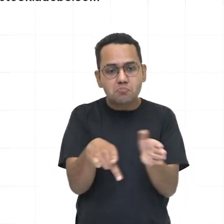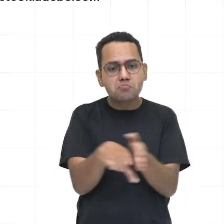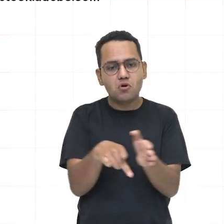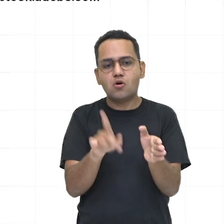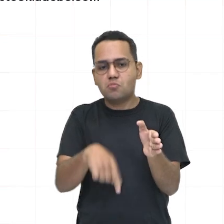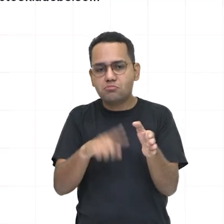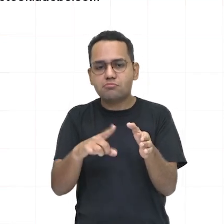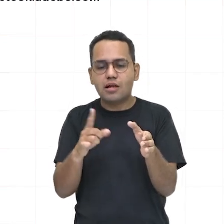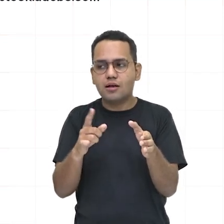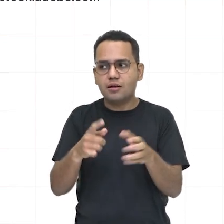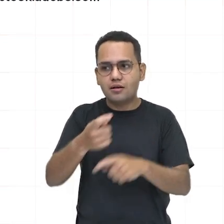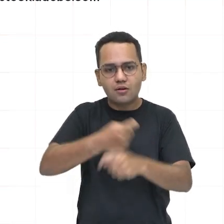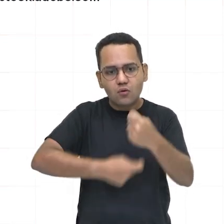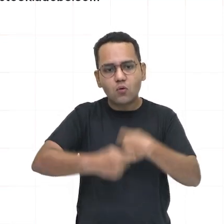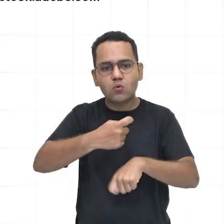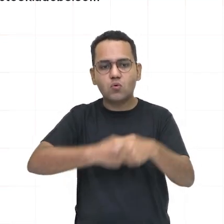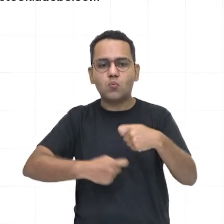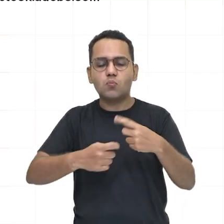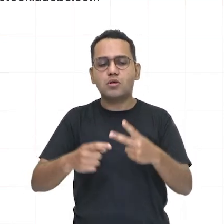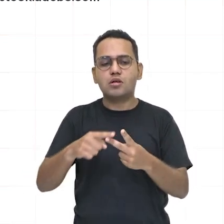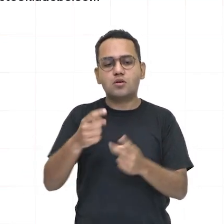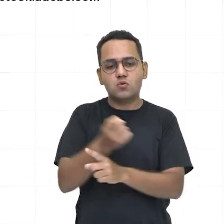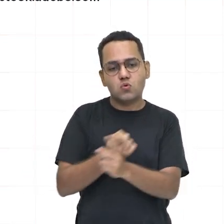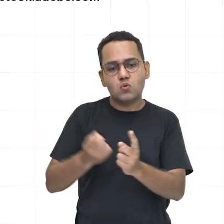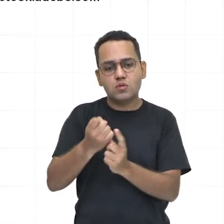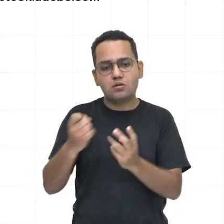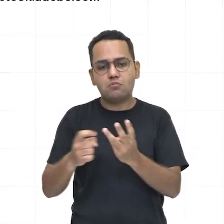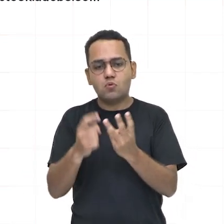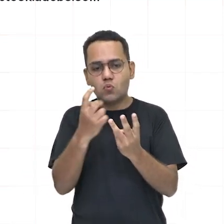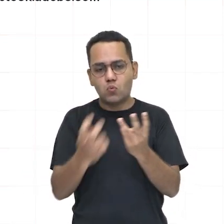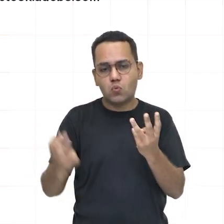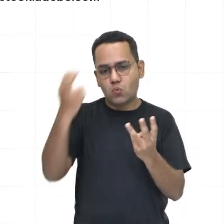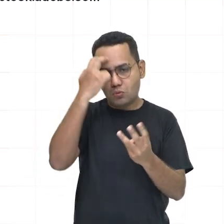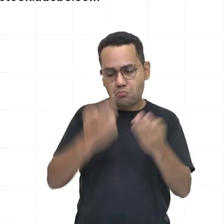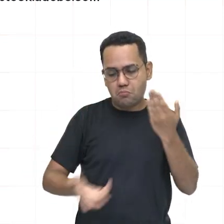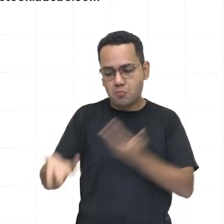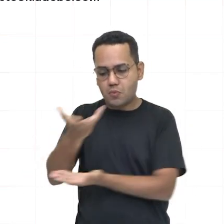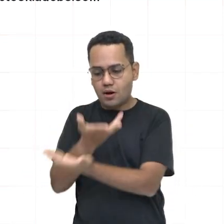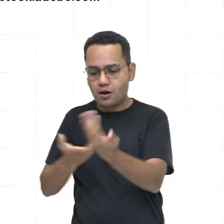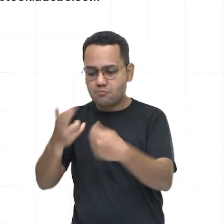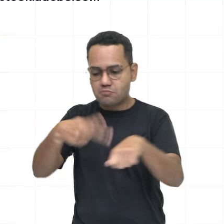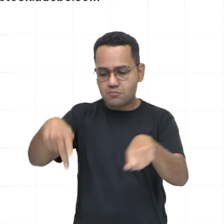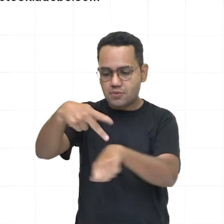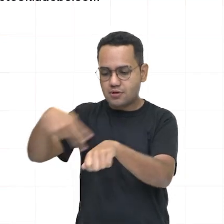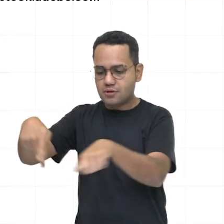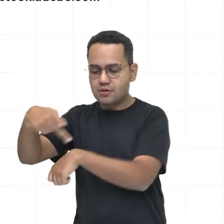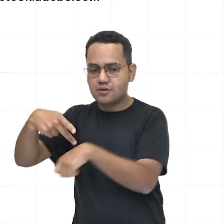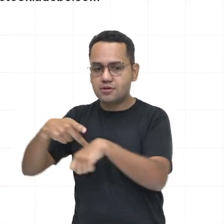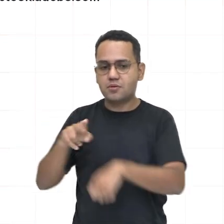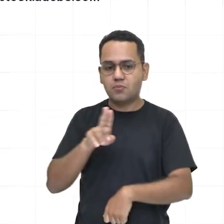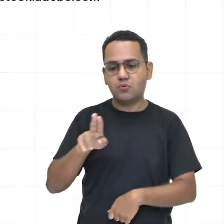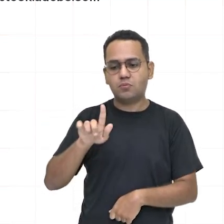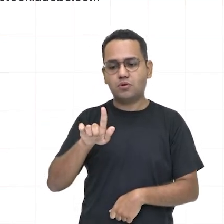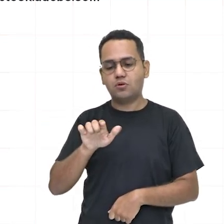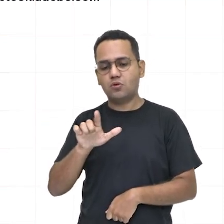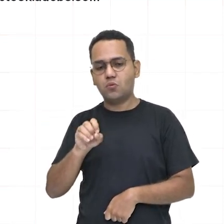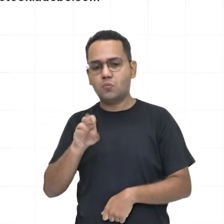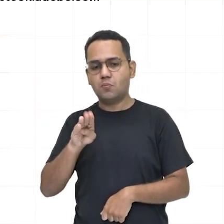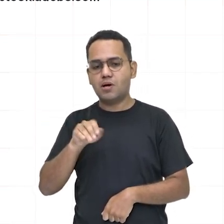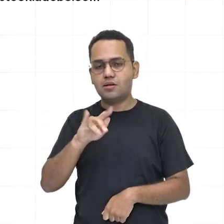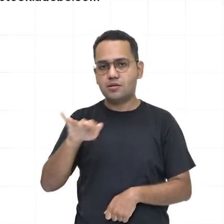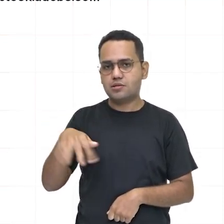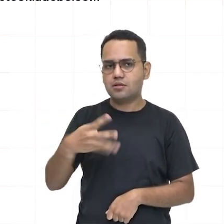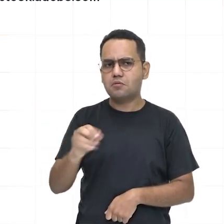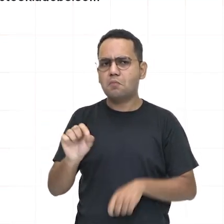conhecido como globalização. Observem aí, aprofundamento da integração econômica,